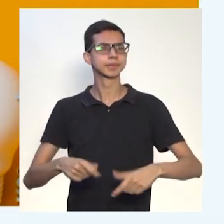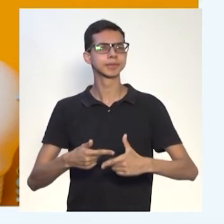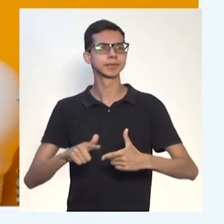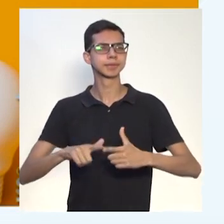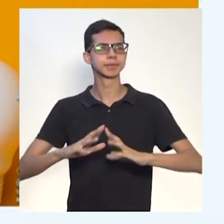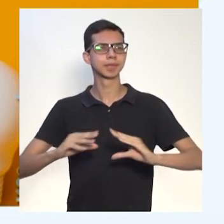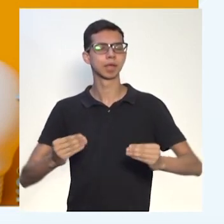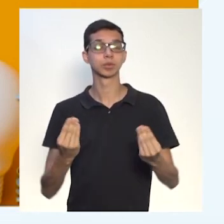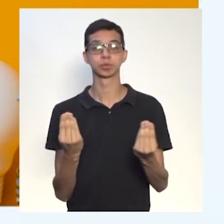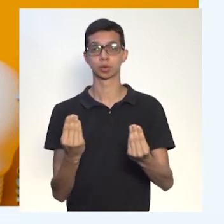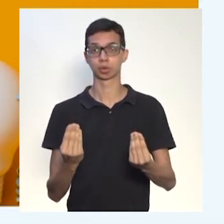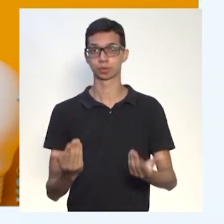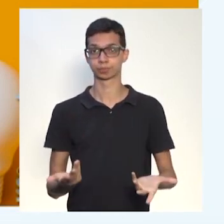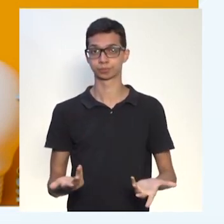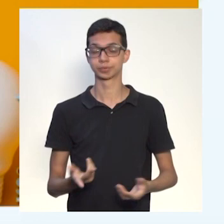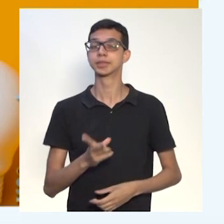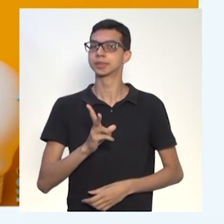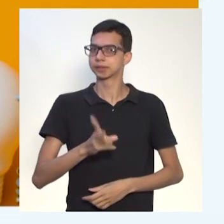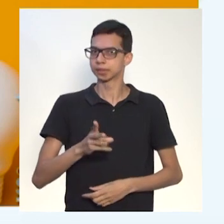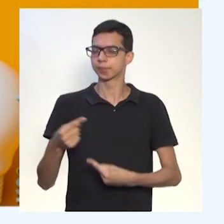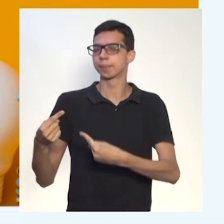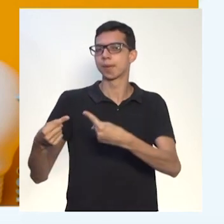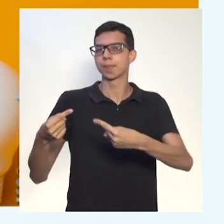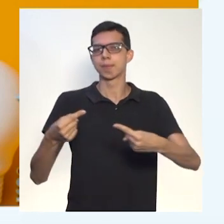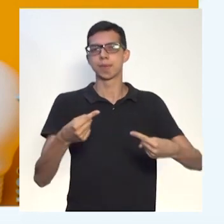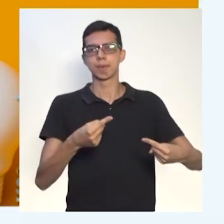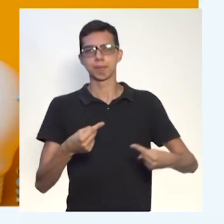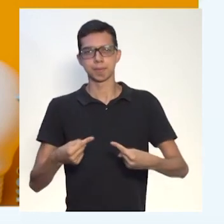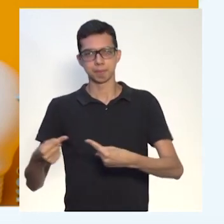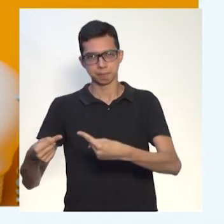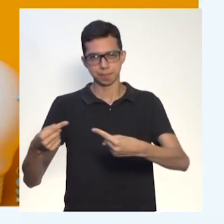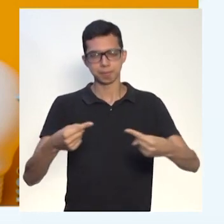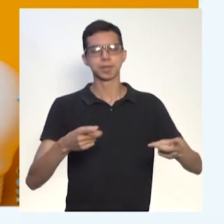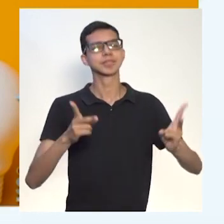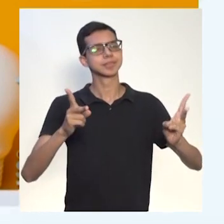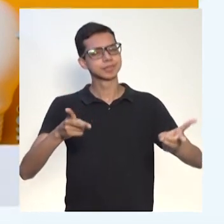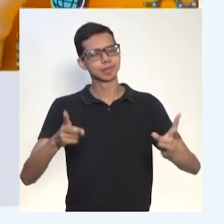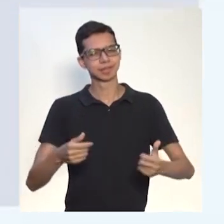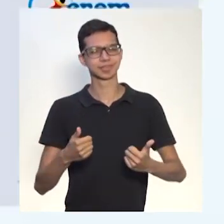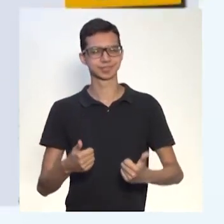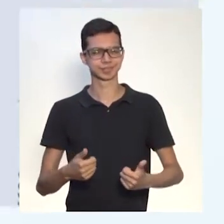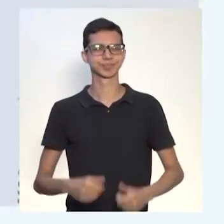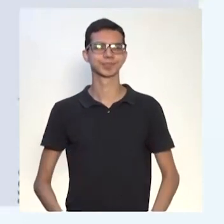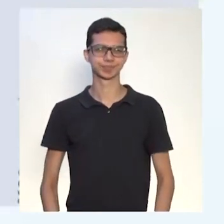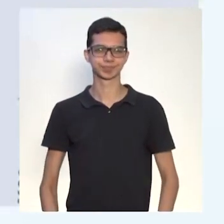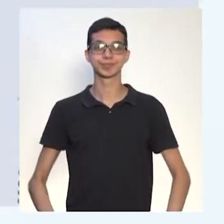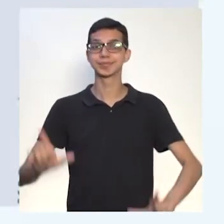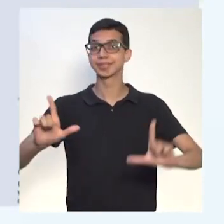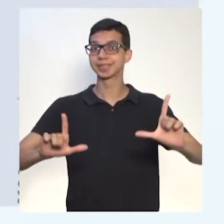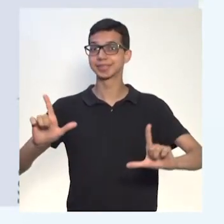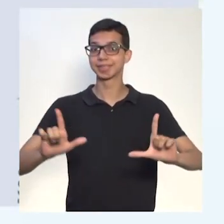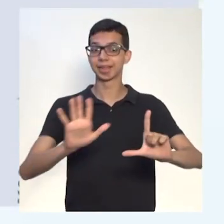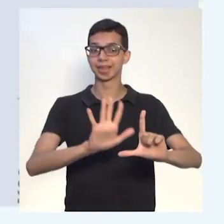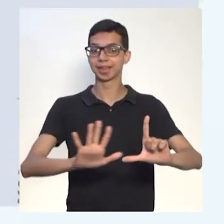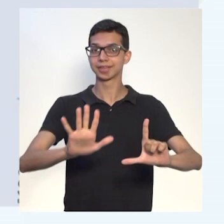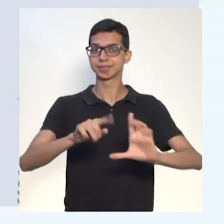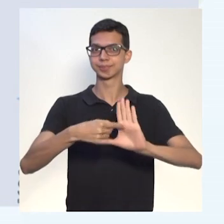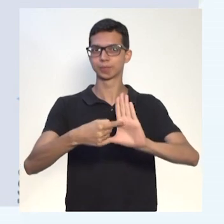ter sempre que discutir, né? Eu vou sempre mostrar essa tela para vocês pensarem.